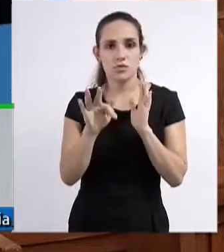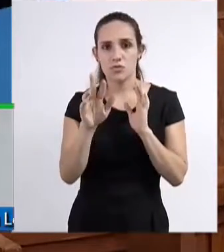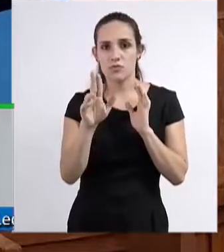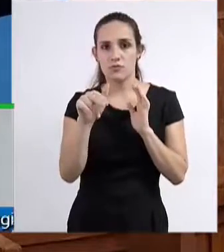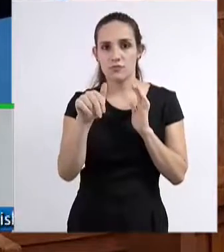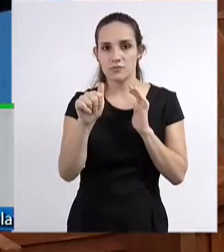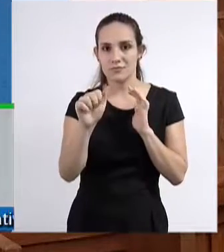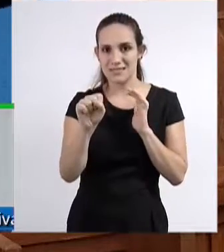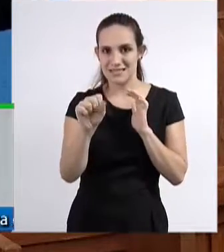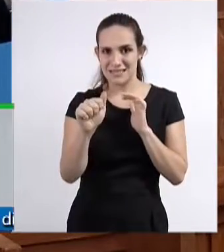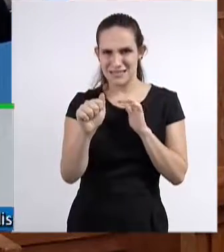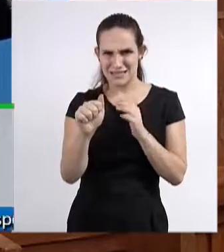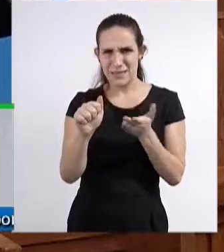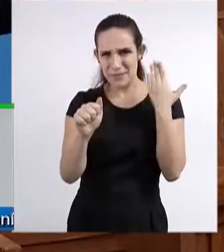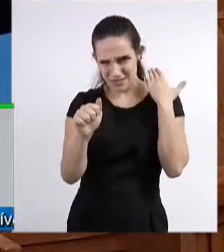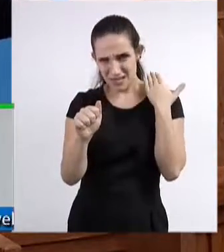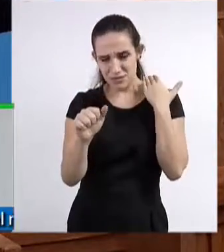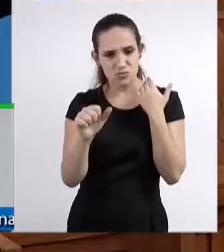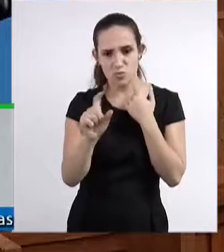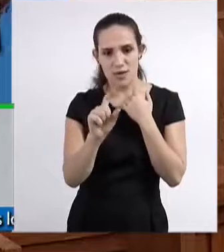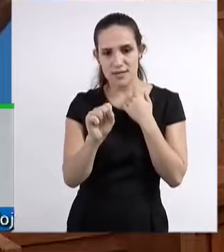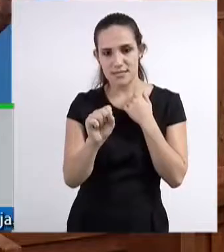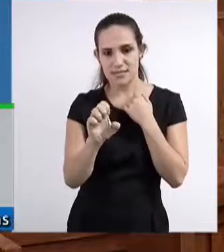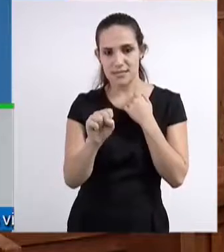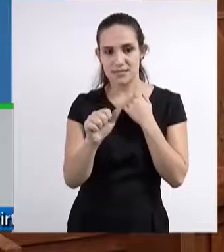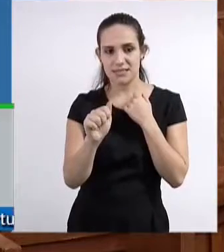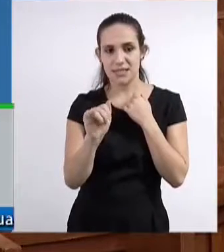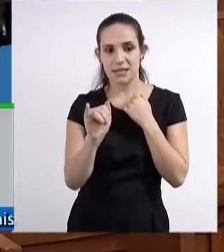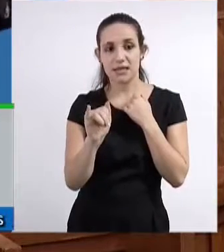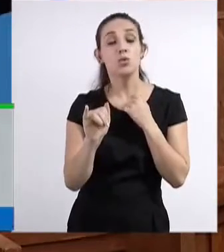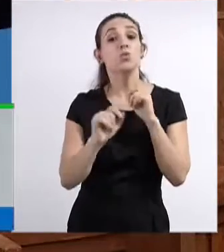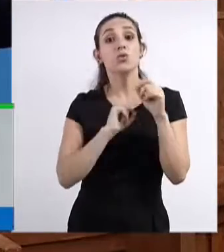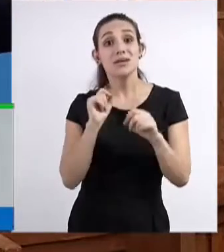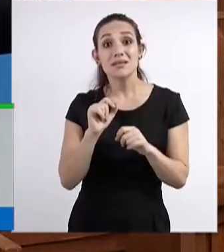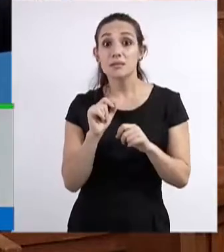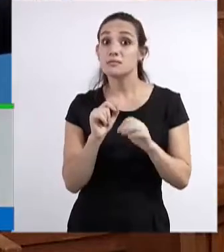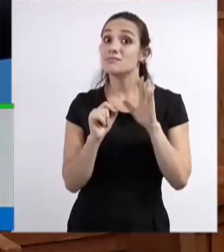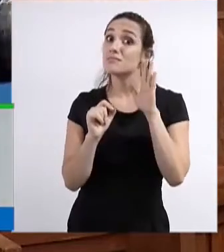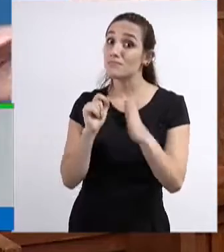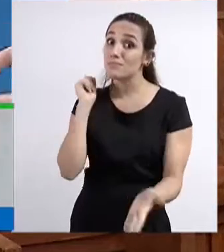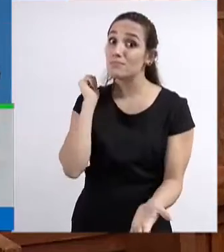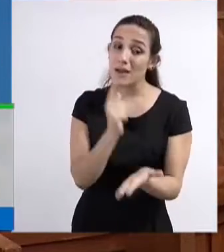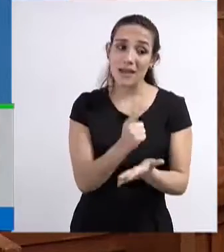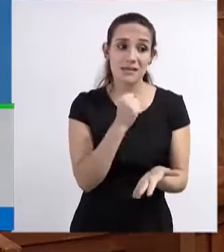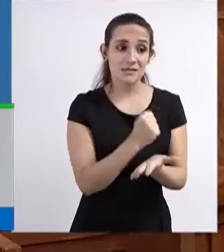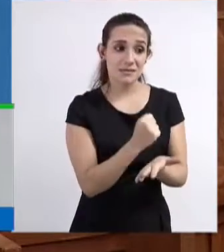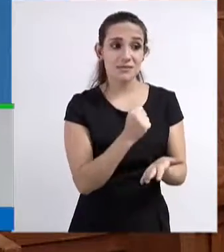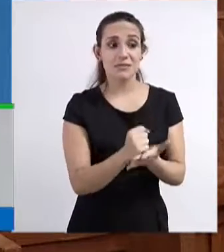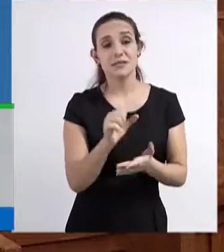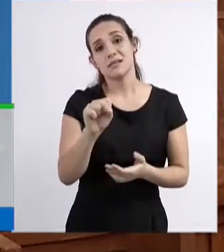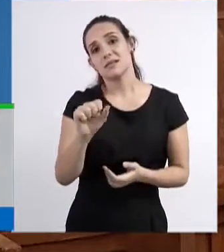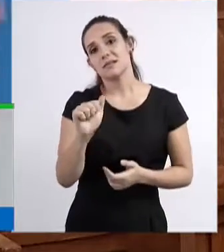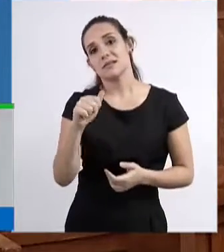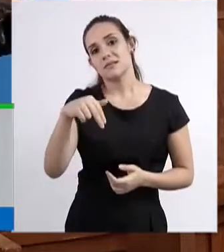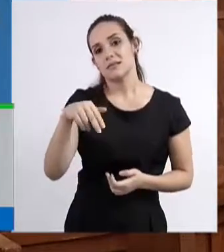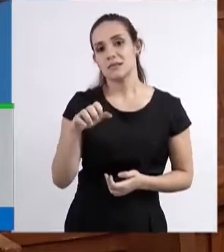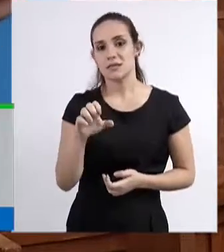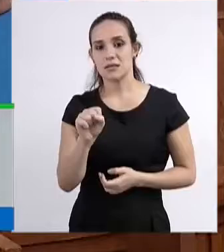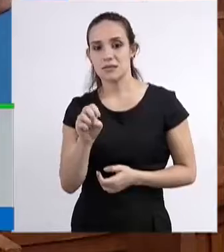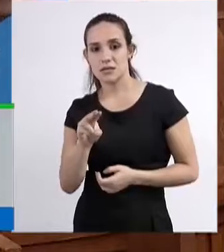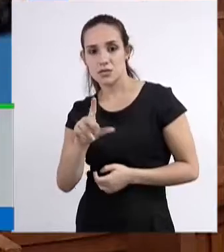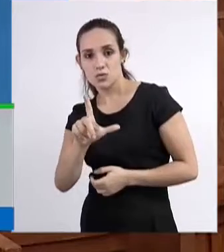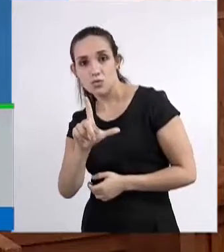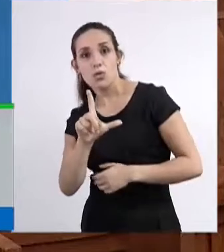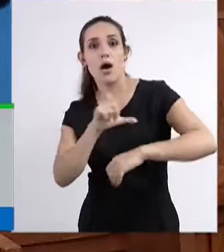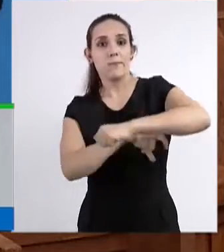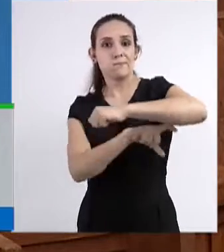FUNASA, à época não era a CESAI, era a FUNASA, né, contratasse a Sanesul para a prestação de serviço e fornecimento de água